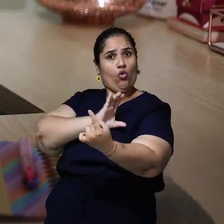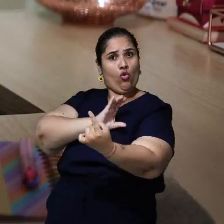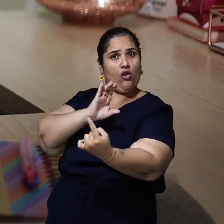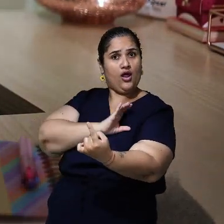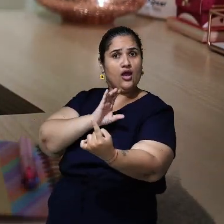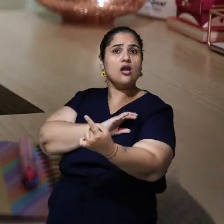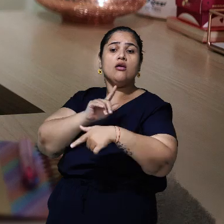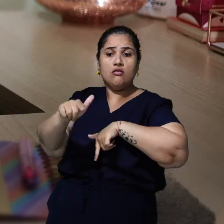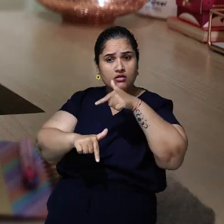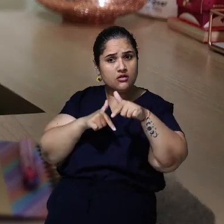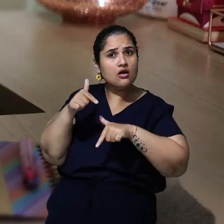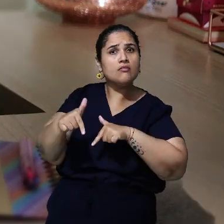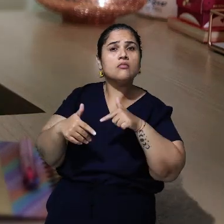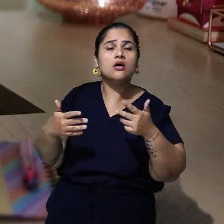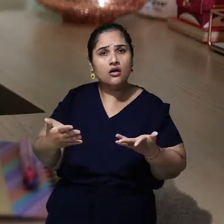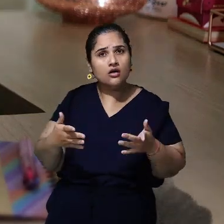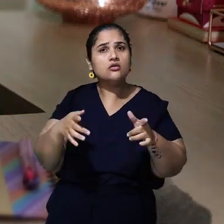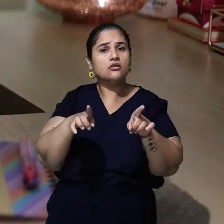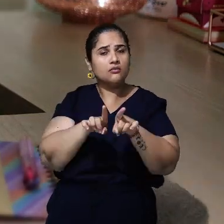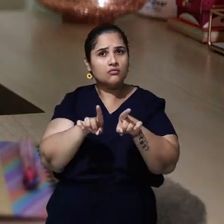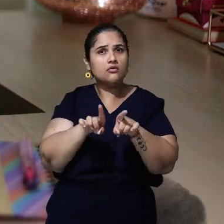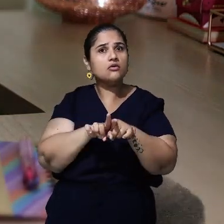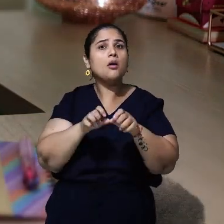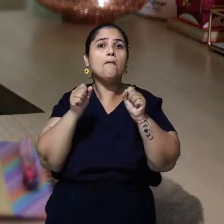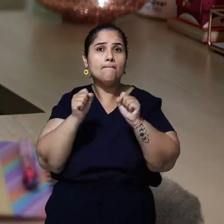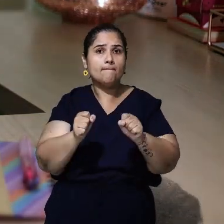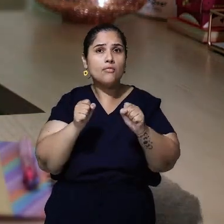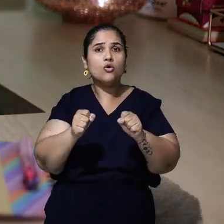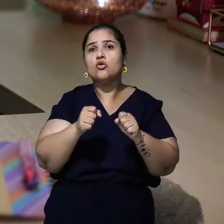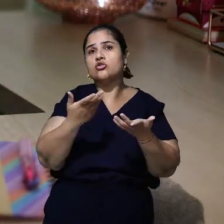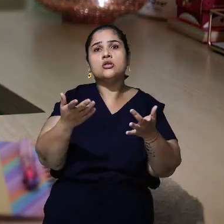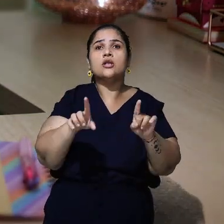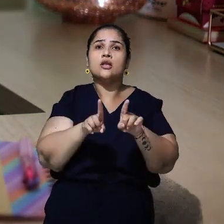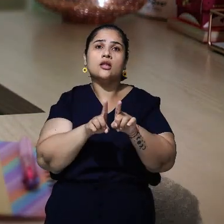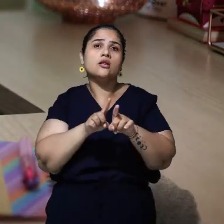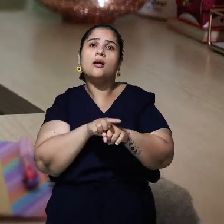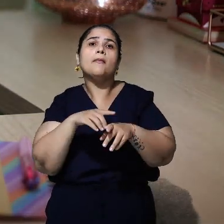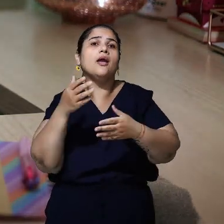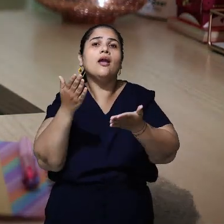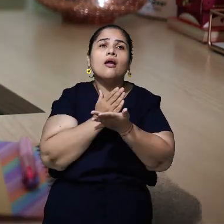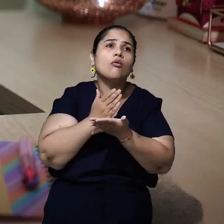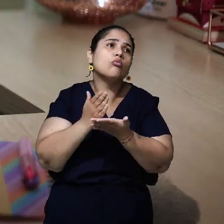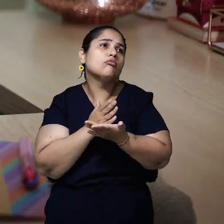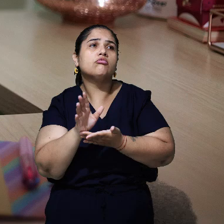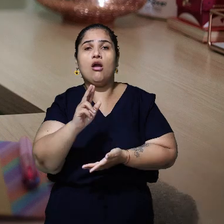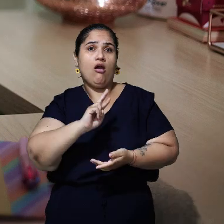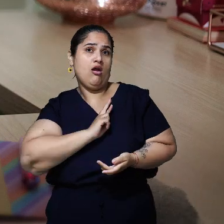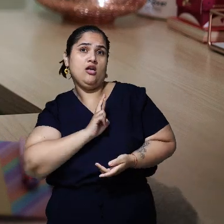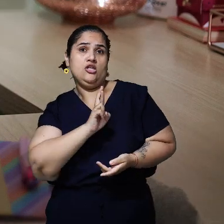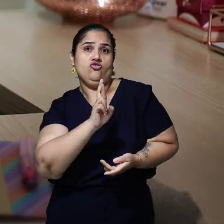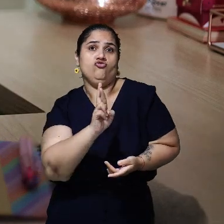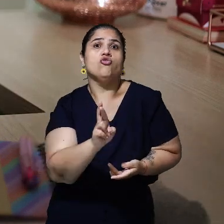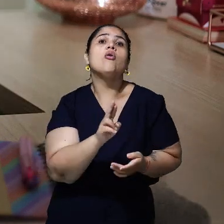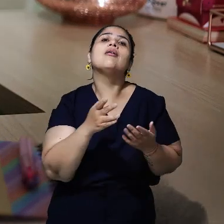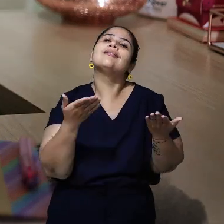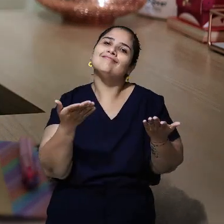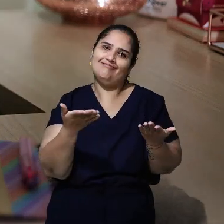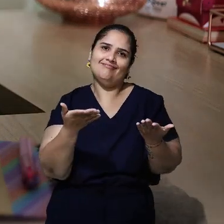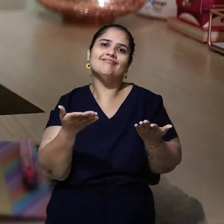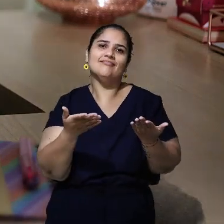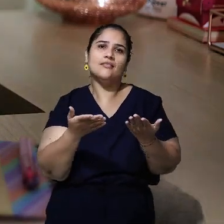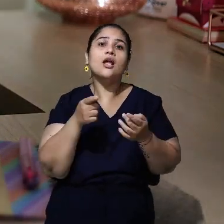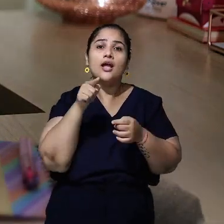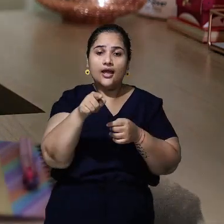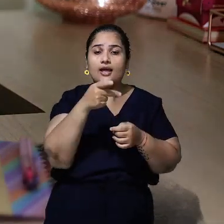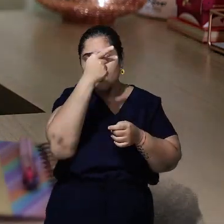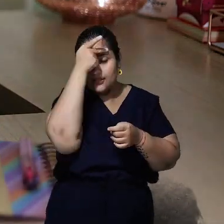trabalho, pode ser também alguém espiritual ali que auxilie você na jornada. Então, essas pessoas elas estarão lá